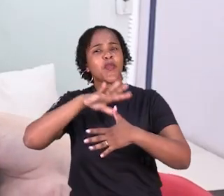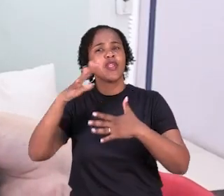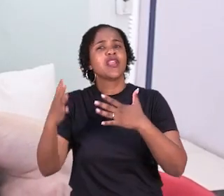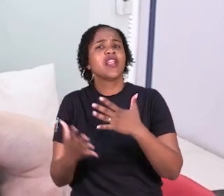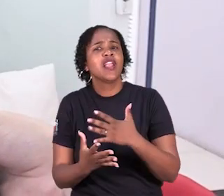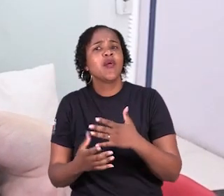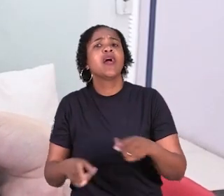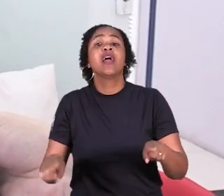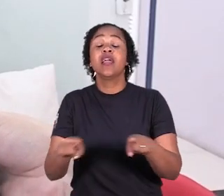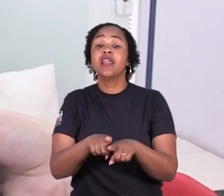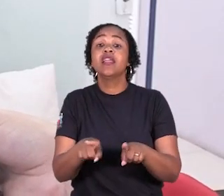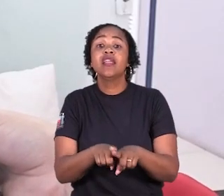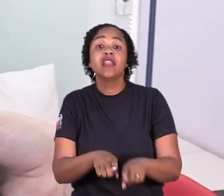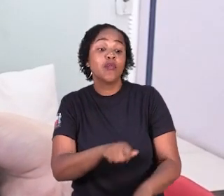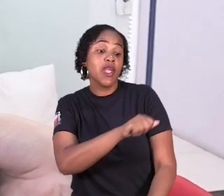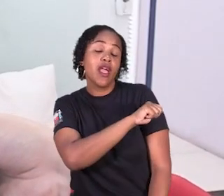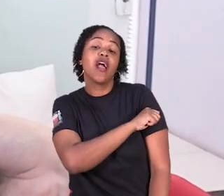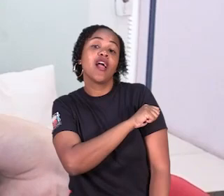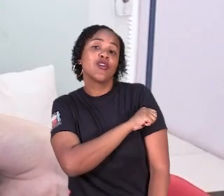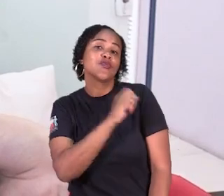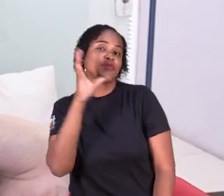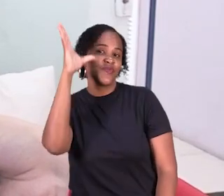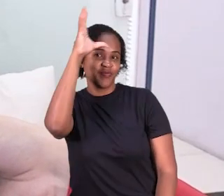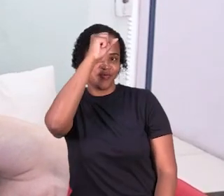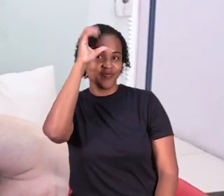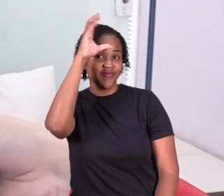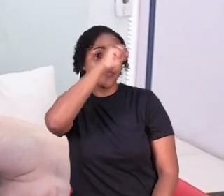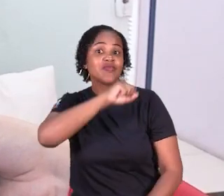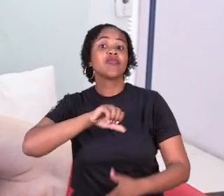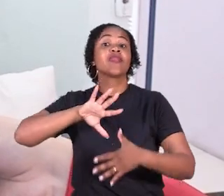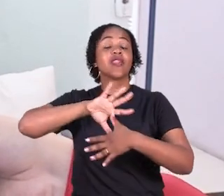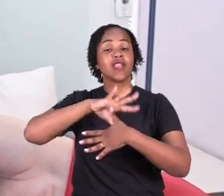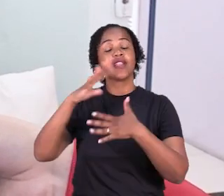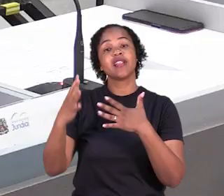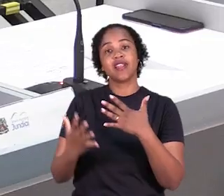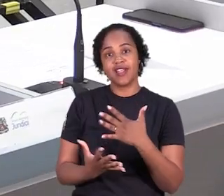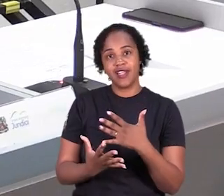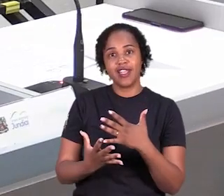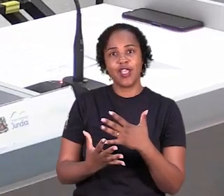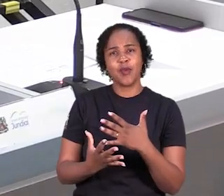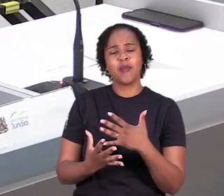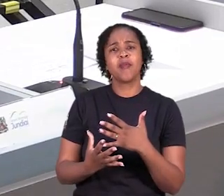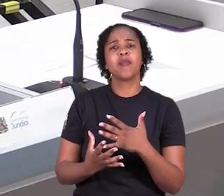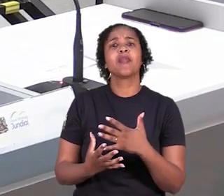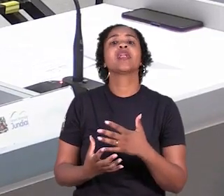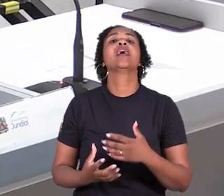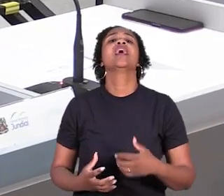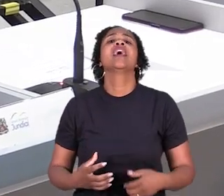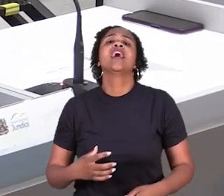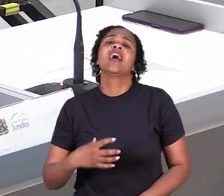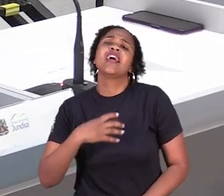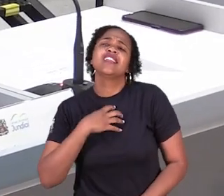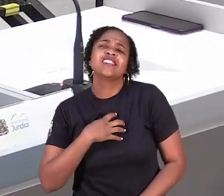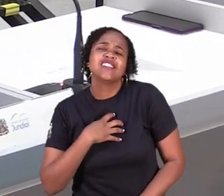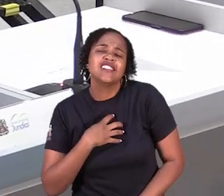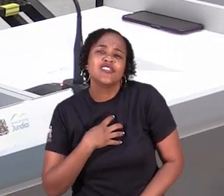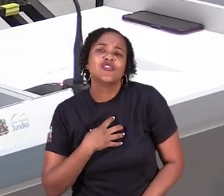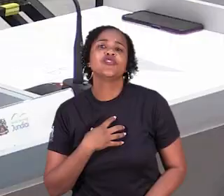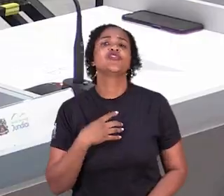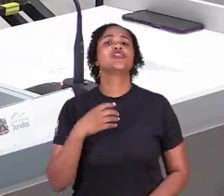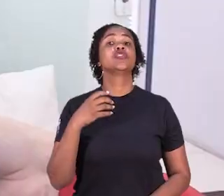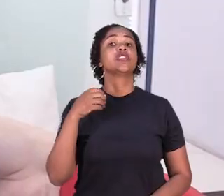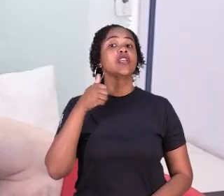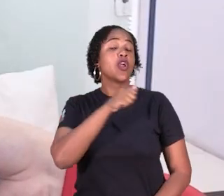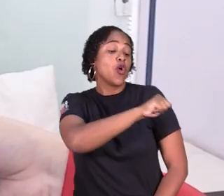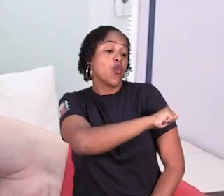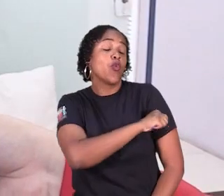estejam ligados a Libras, né, ao uso da linguagem brasileira de sinais, mas também os alunos.